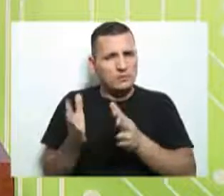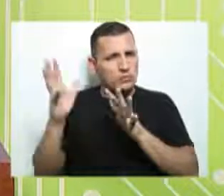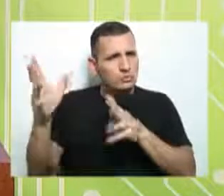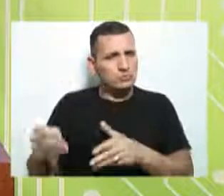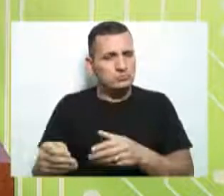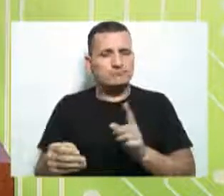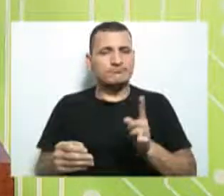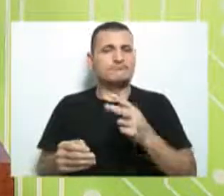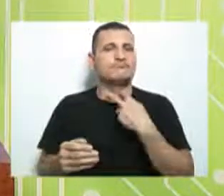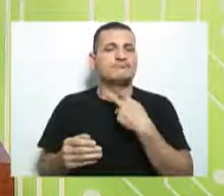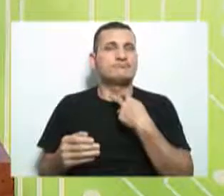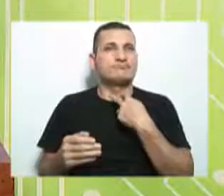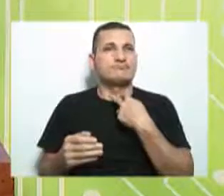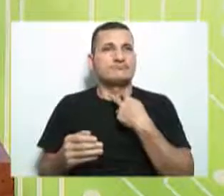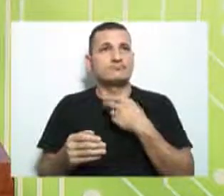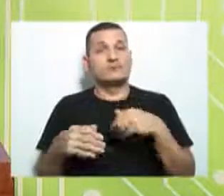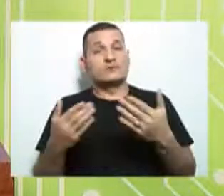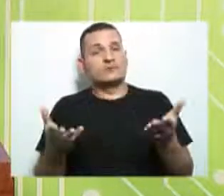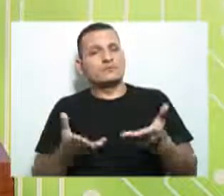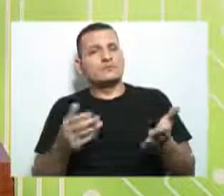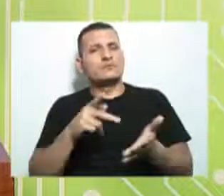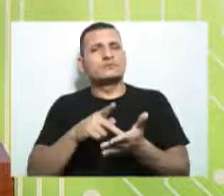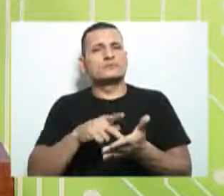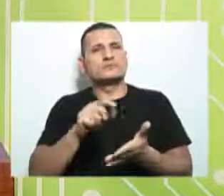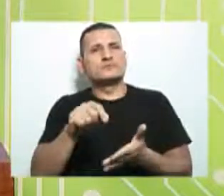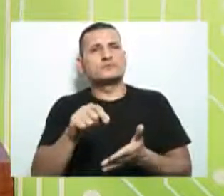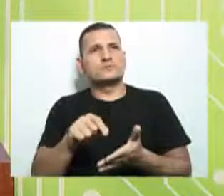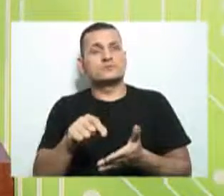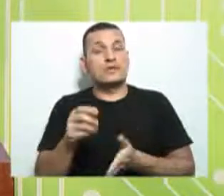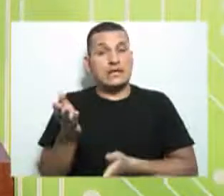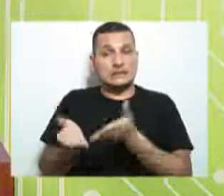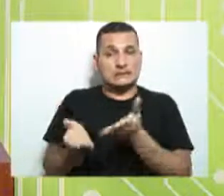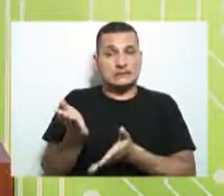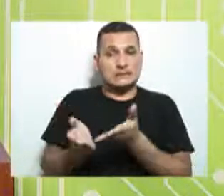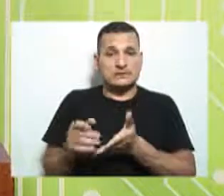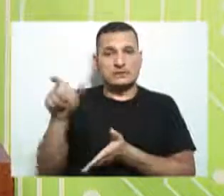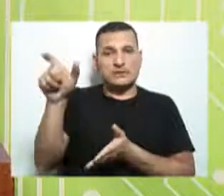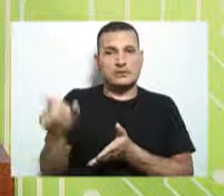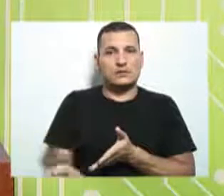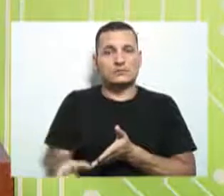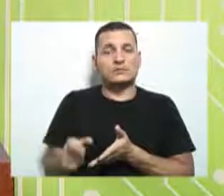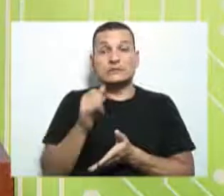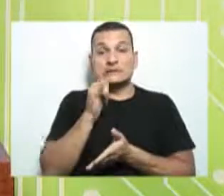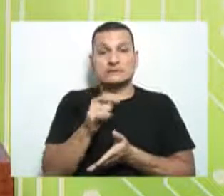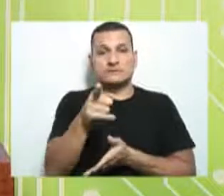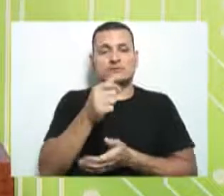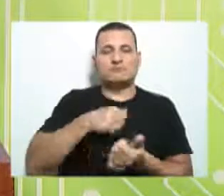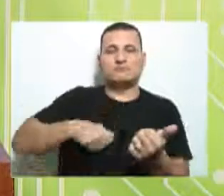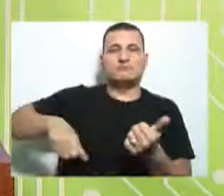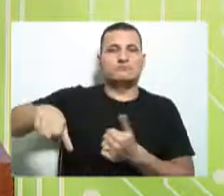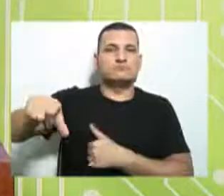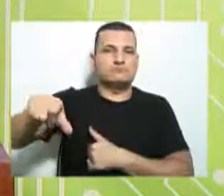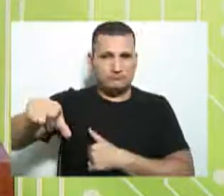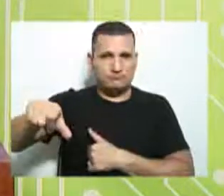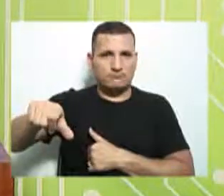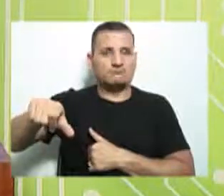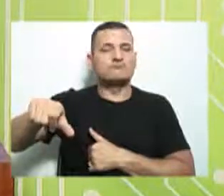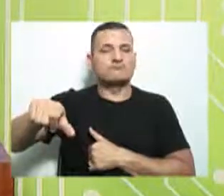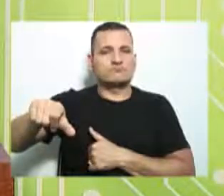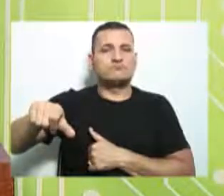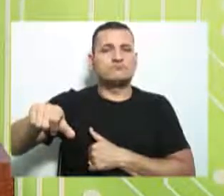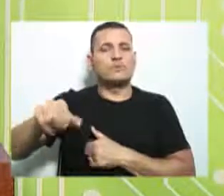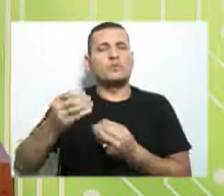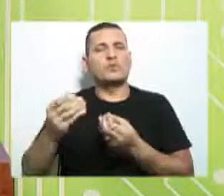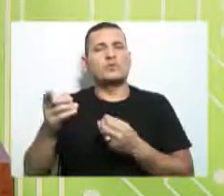isso? Então a máxima agora, a verdade agora é o quê? Atenda o cliente da forma como ele quer ser atendido, da forma como